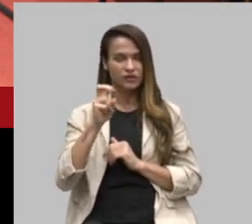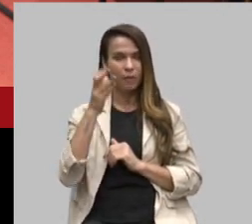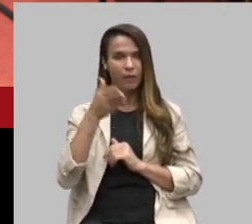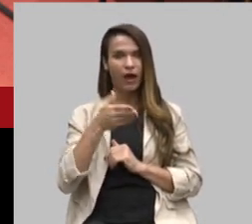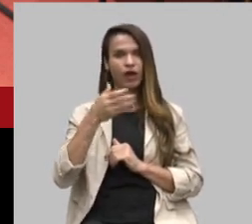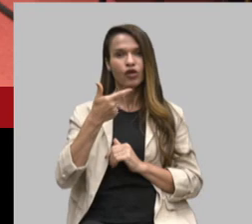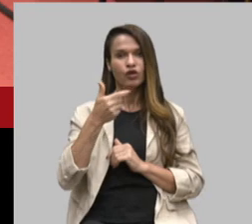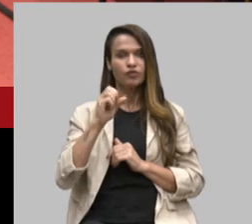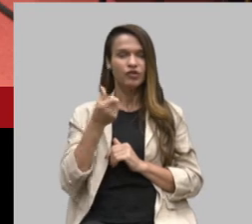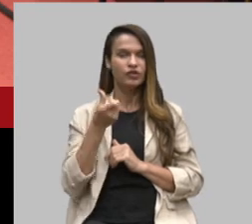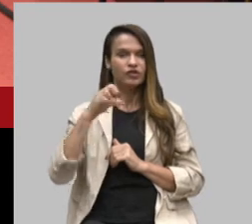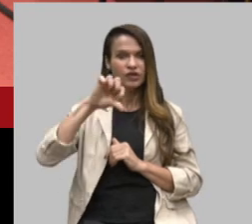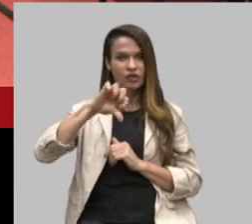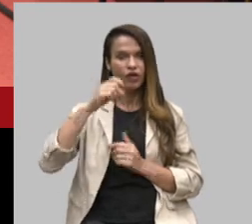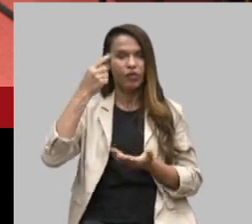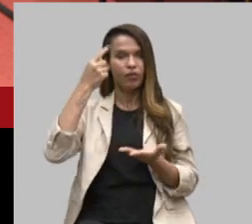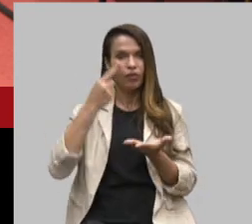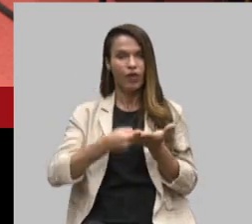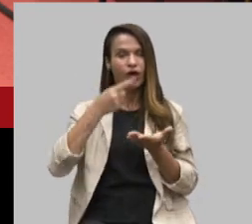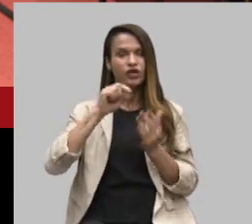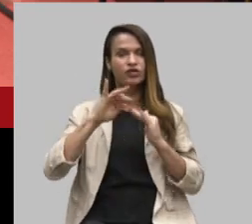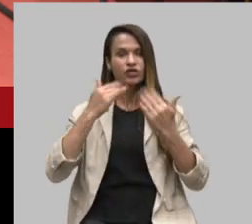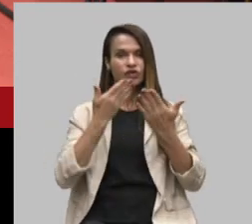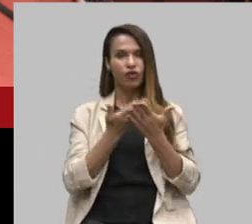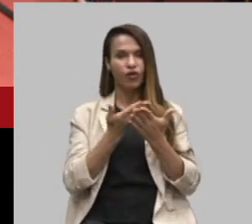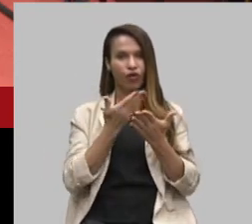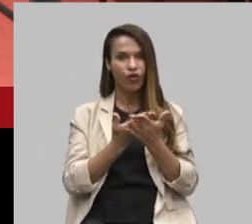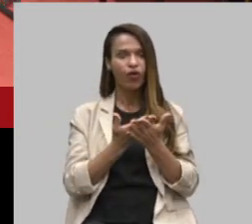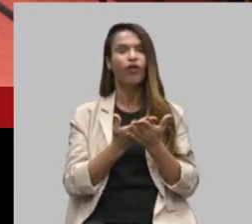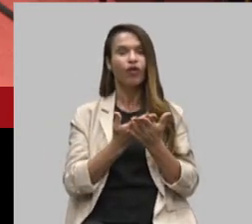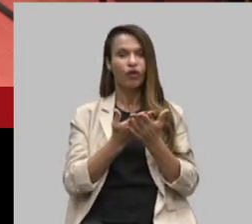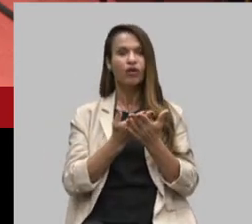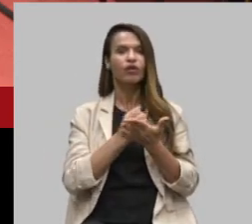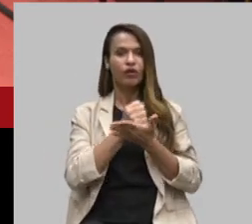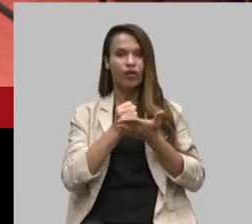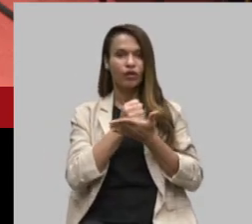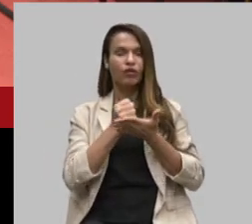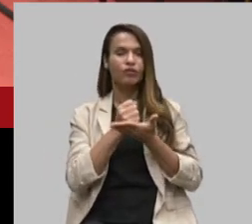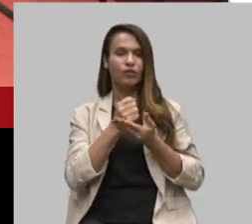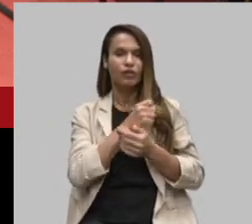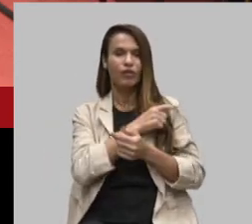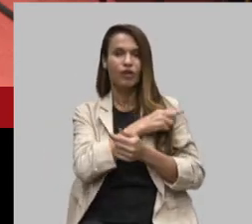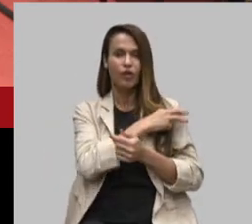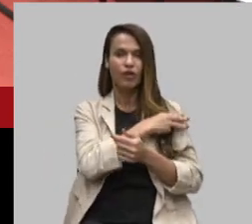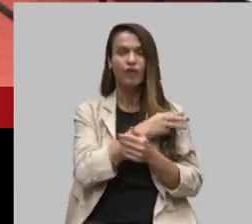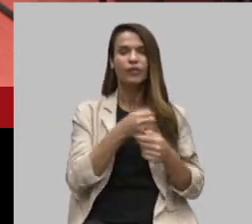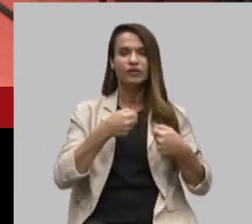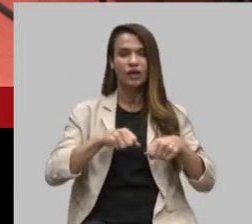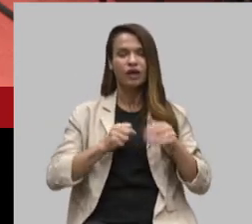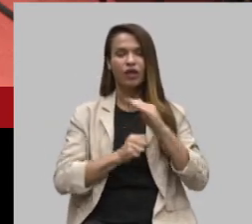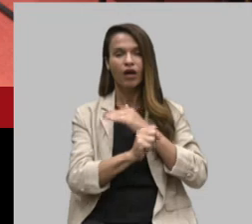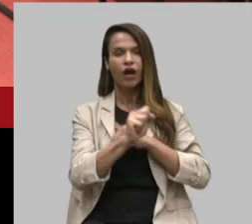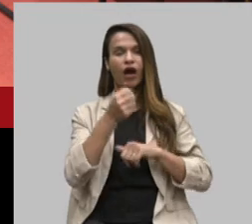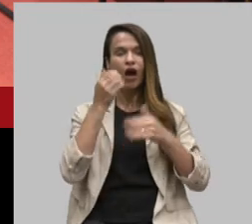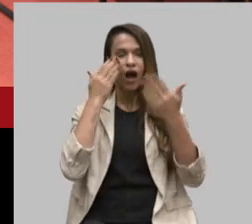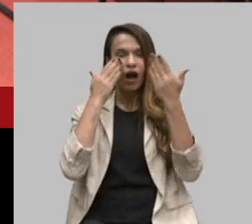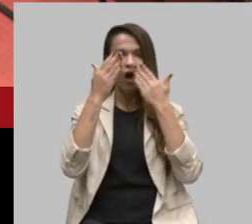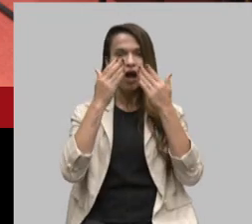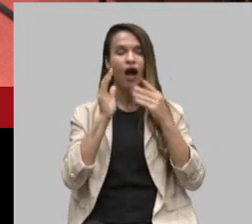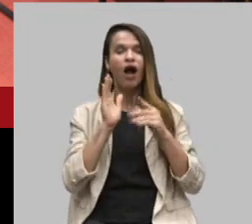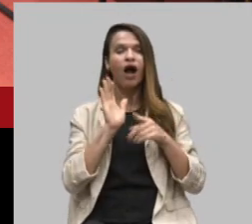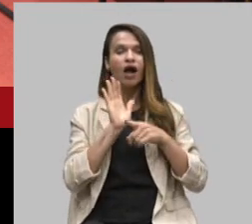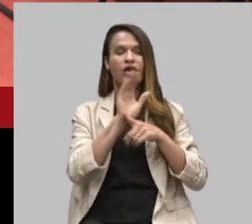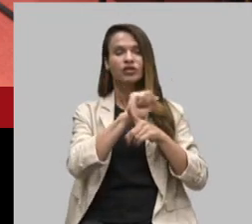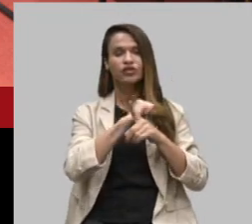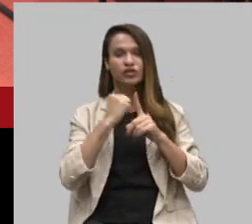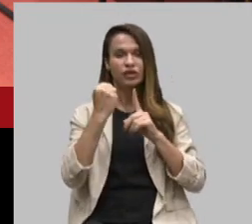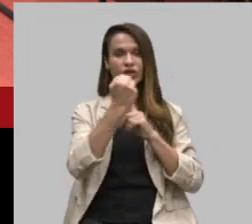determina que escolas da rede básica de ensino público devem ter psicólogos e assistentes sociais em